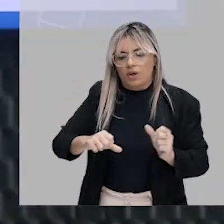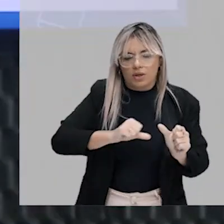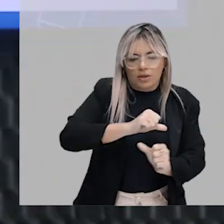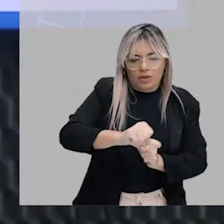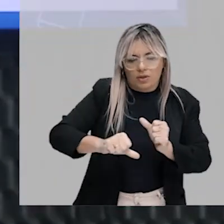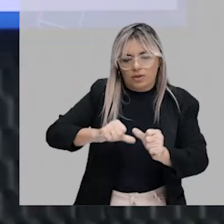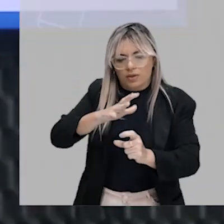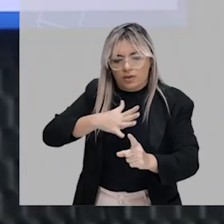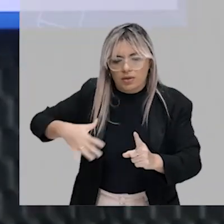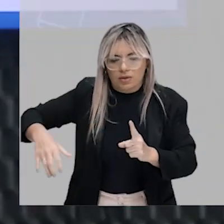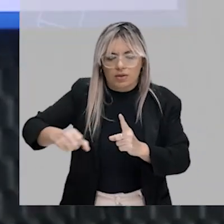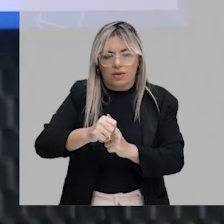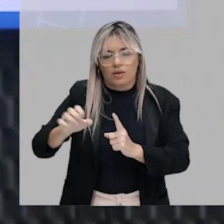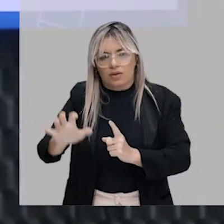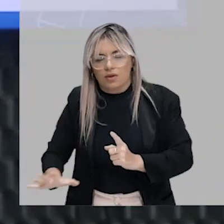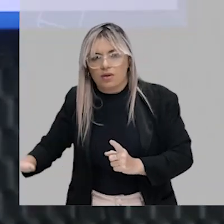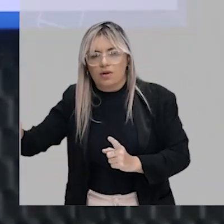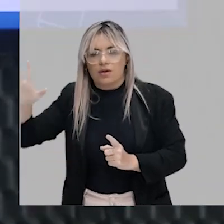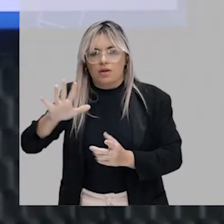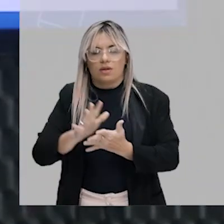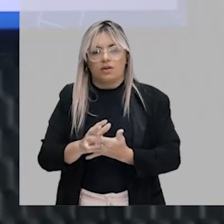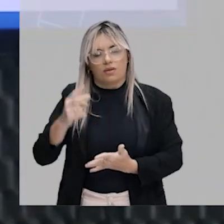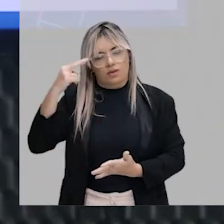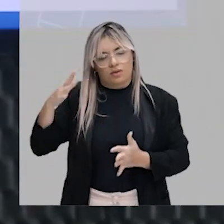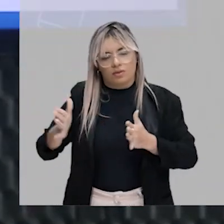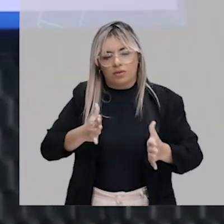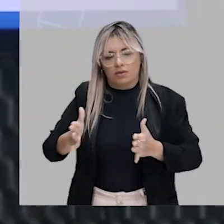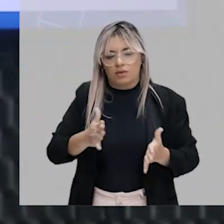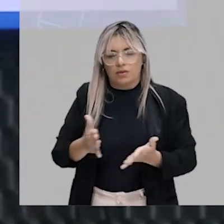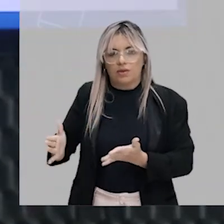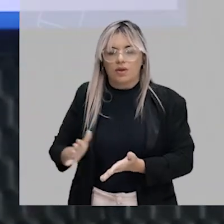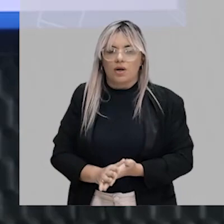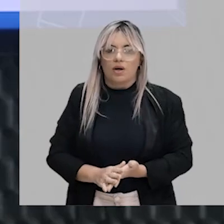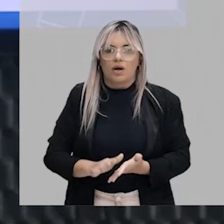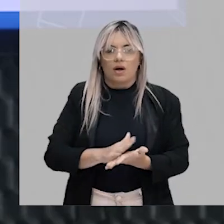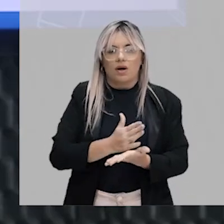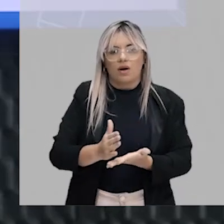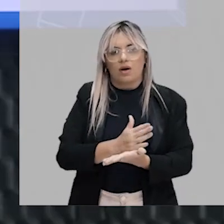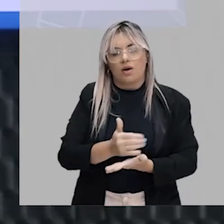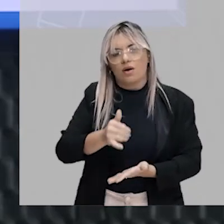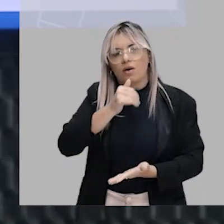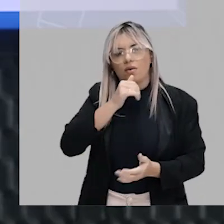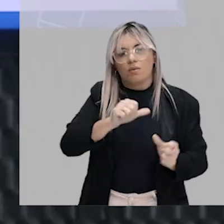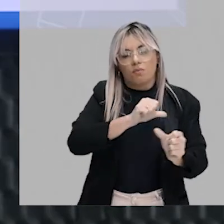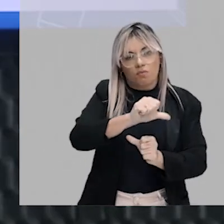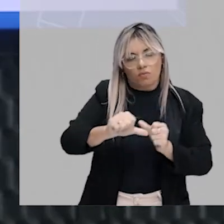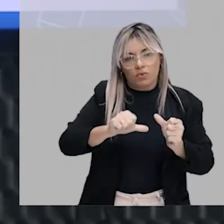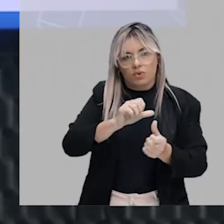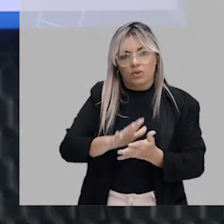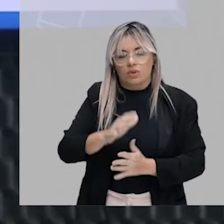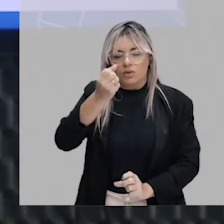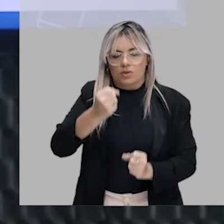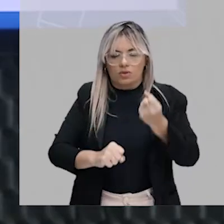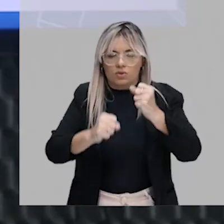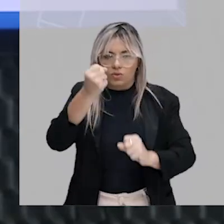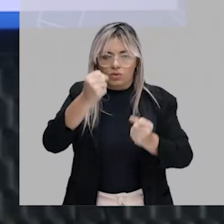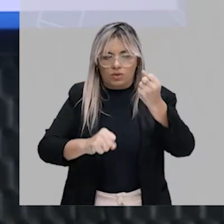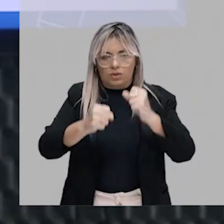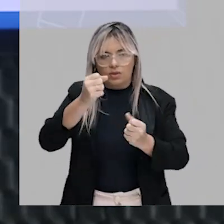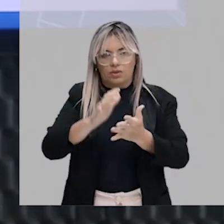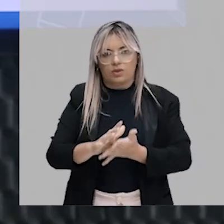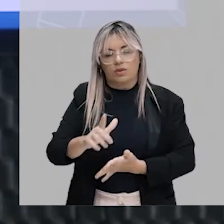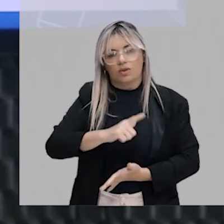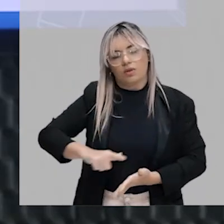ocorridas na sociedade europeia daquela época. Eu vou te citar alguns exemplos de mudanças. Olha só, a industrialização